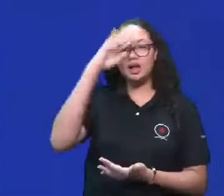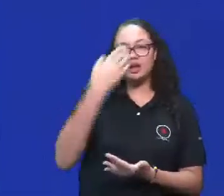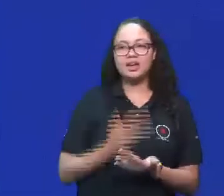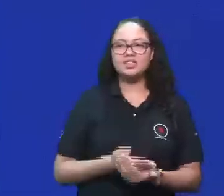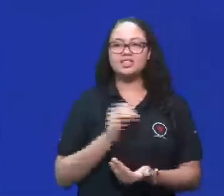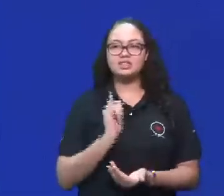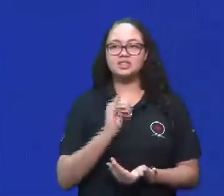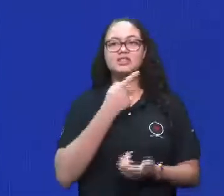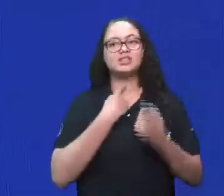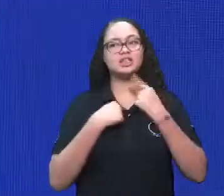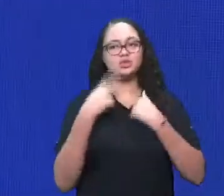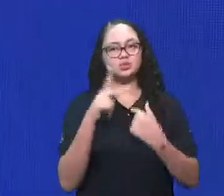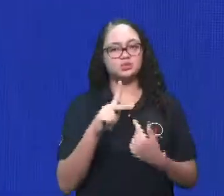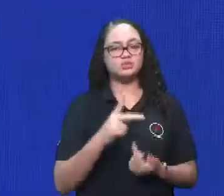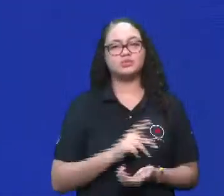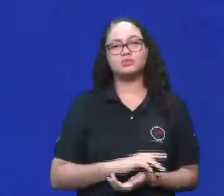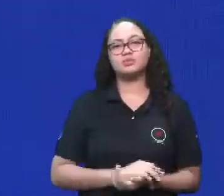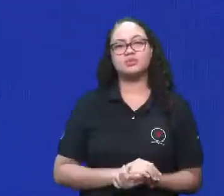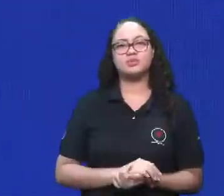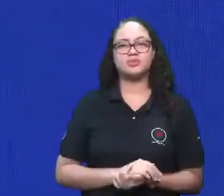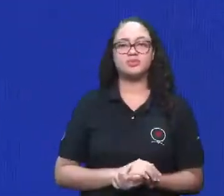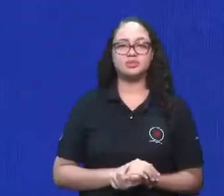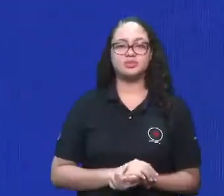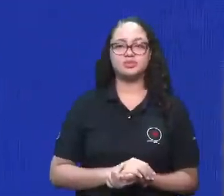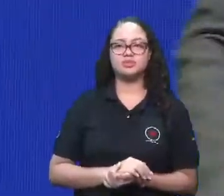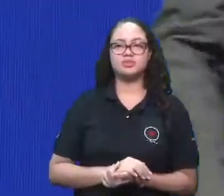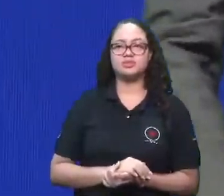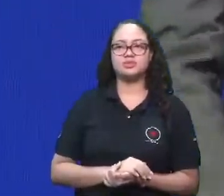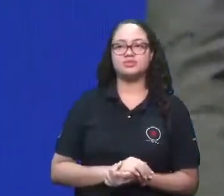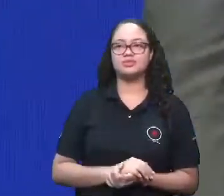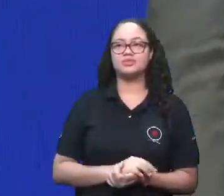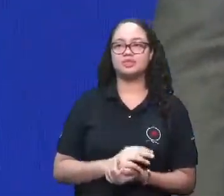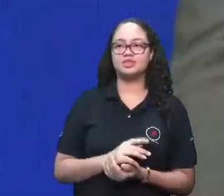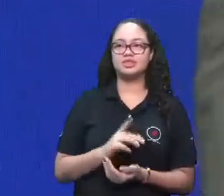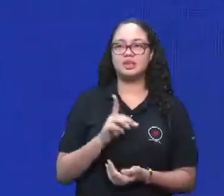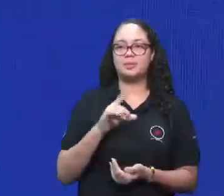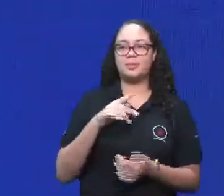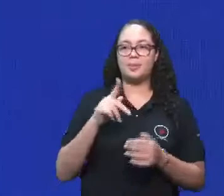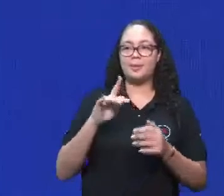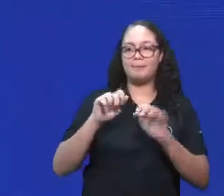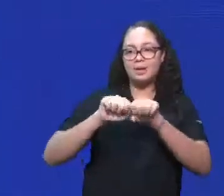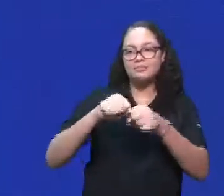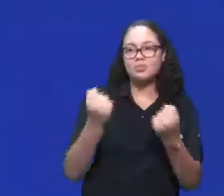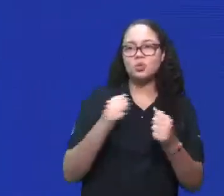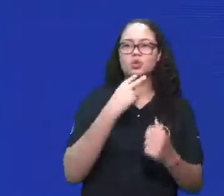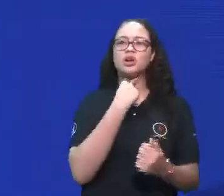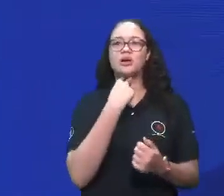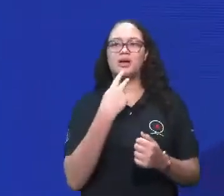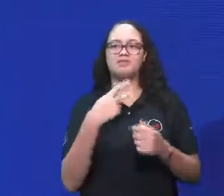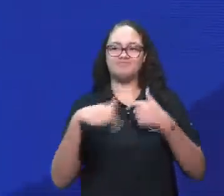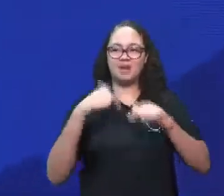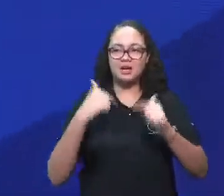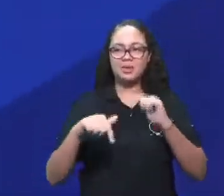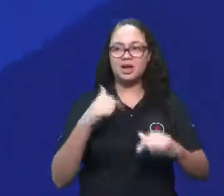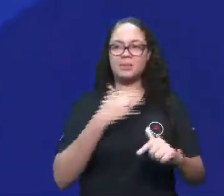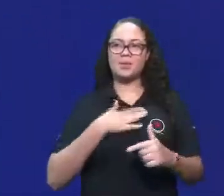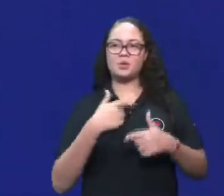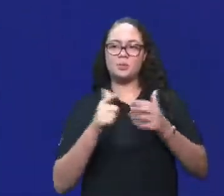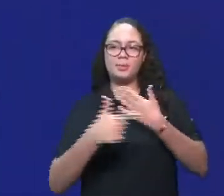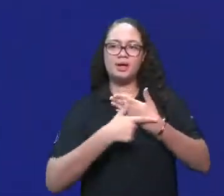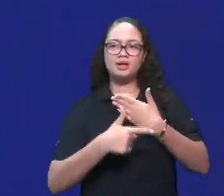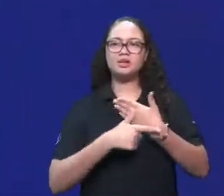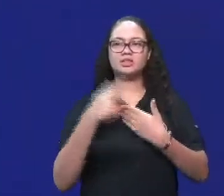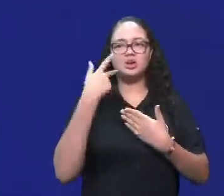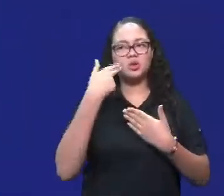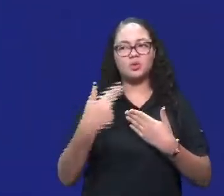que você acredita. Eu tinha quebrado o dedo do pé e não estava trabalhando. Na minha função era normal pagar táxi para vir para o